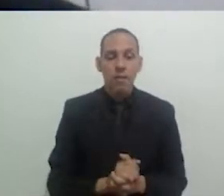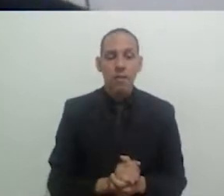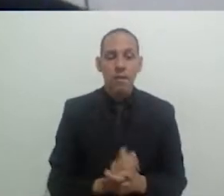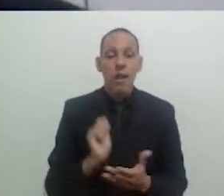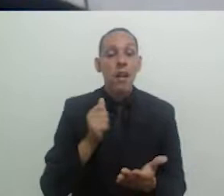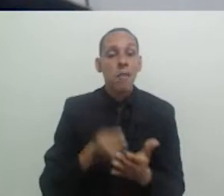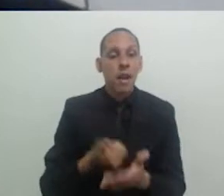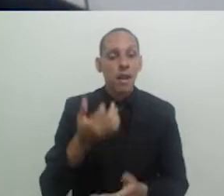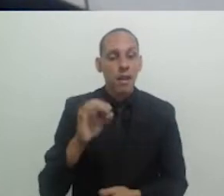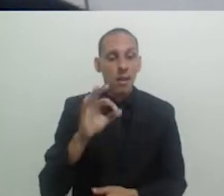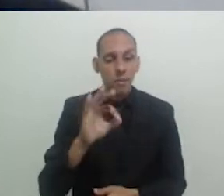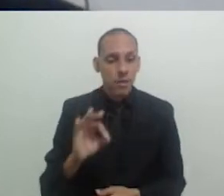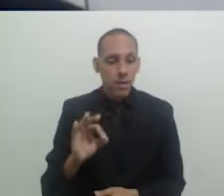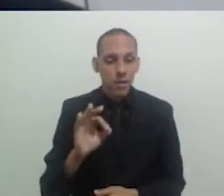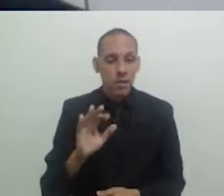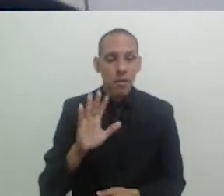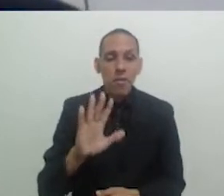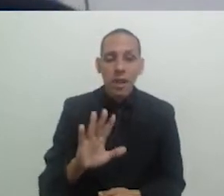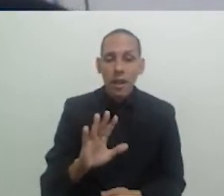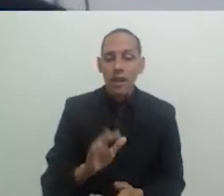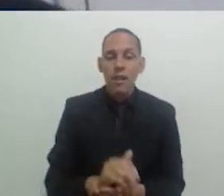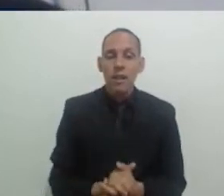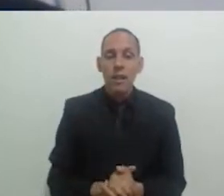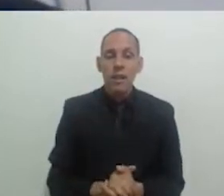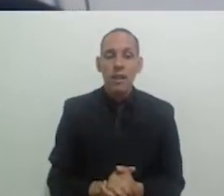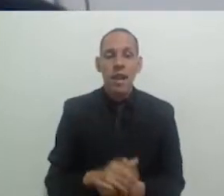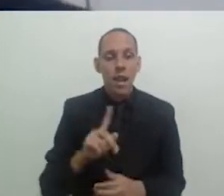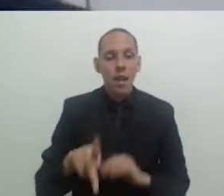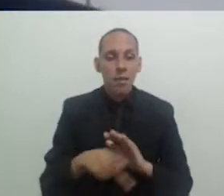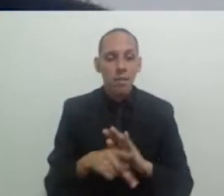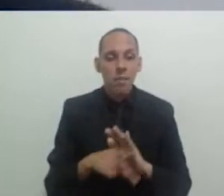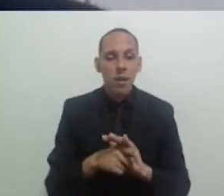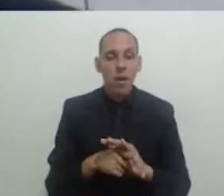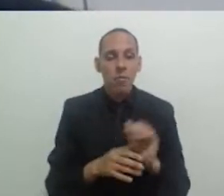esses 10% tinham um lastro financeiro que é um garantido.